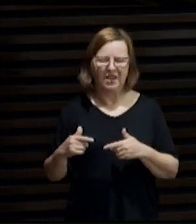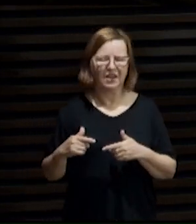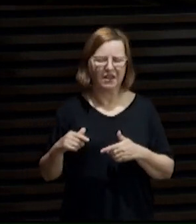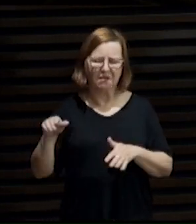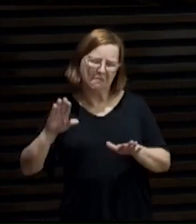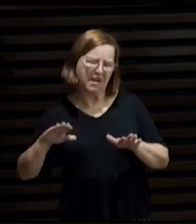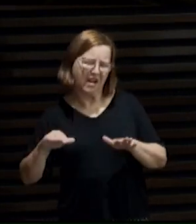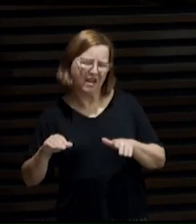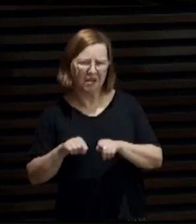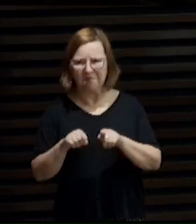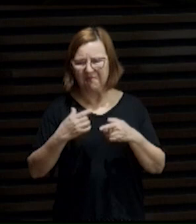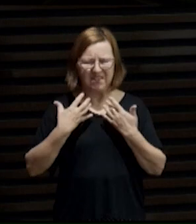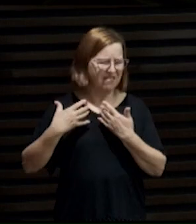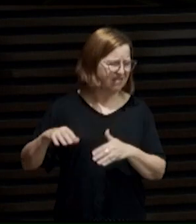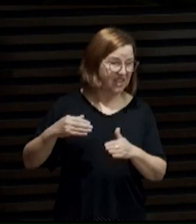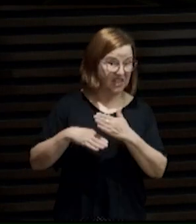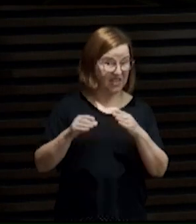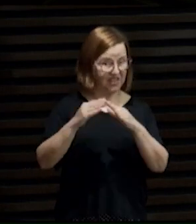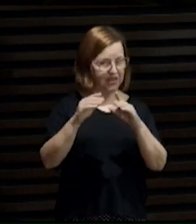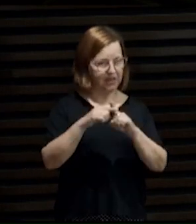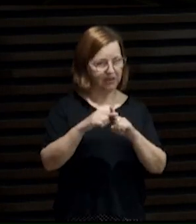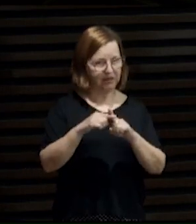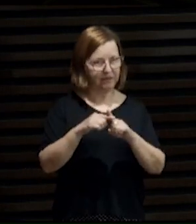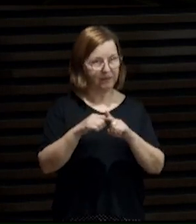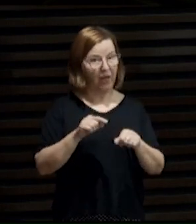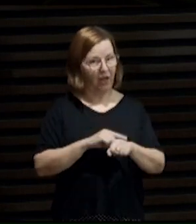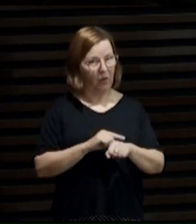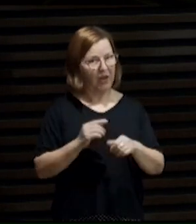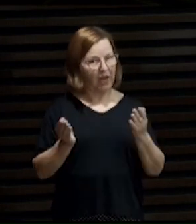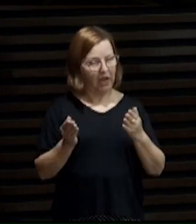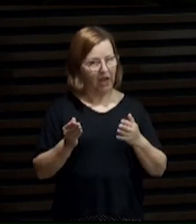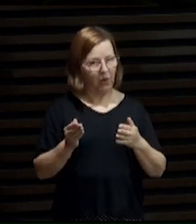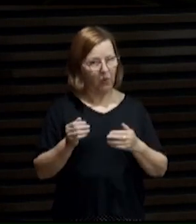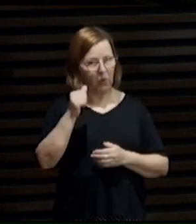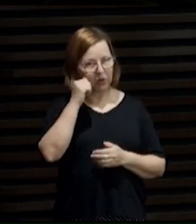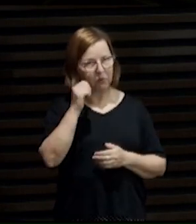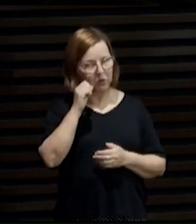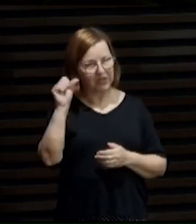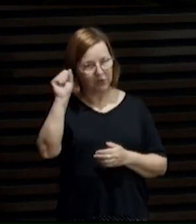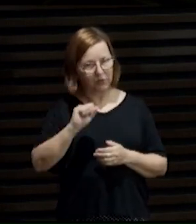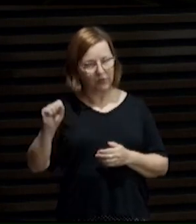A hora é agora, minhas irmãs solteiras, porque depois que casar, não adianta vir chorar para o pastor.